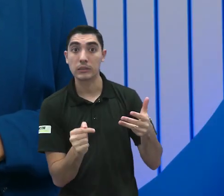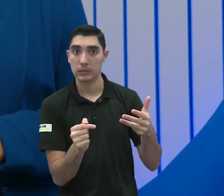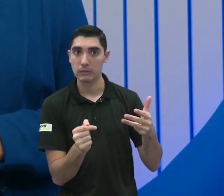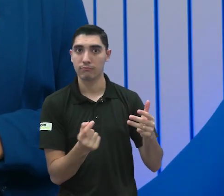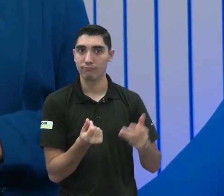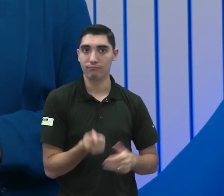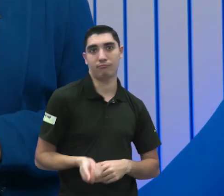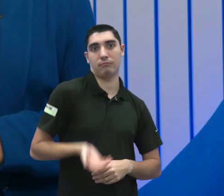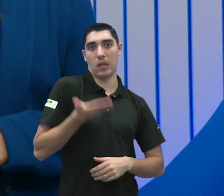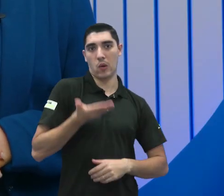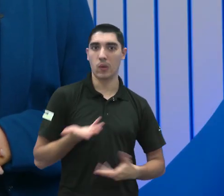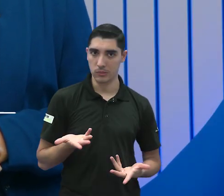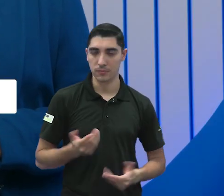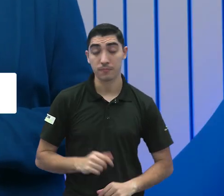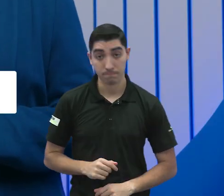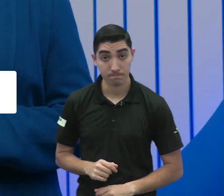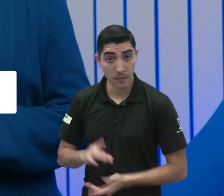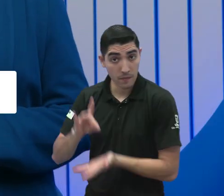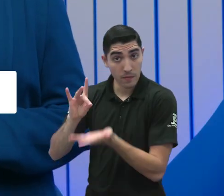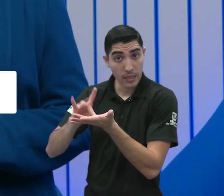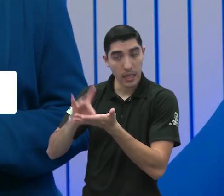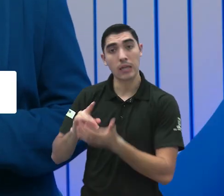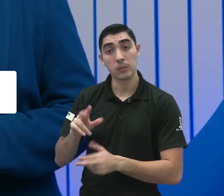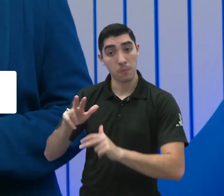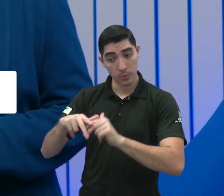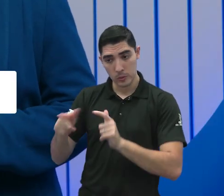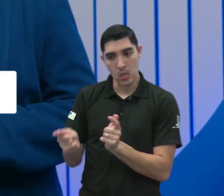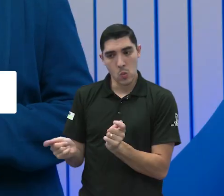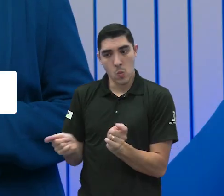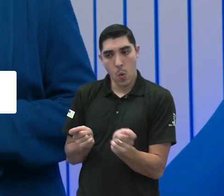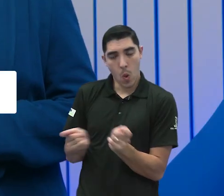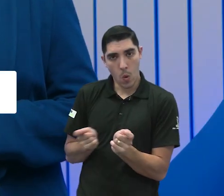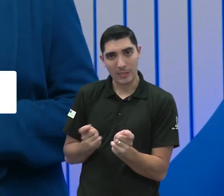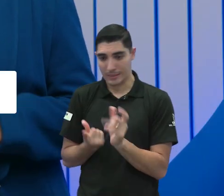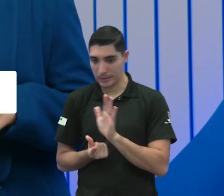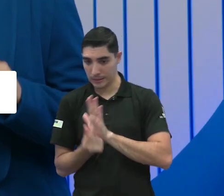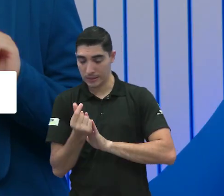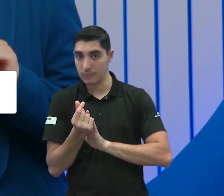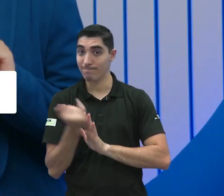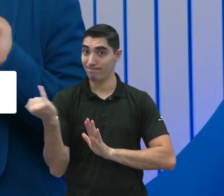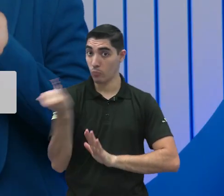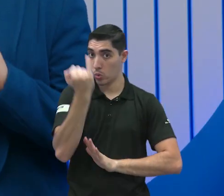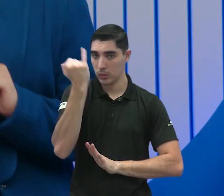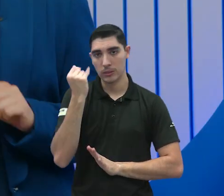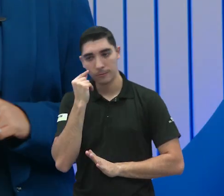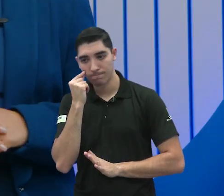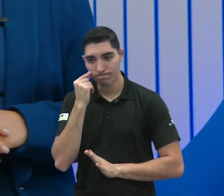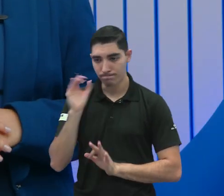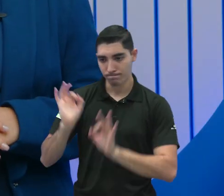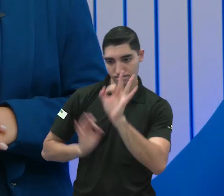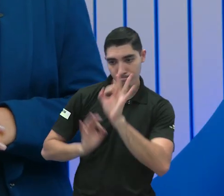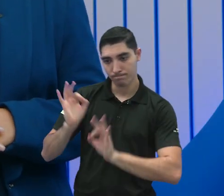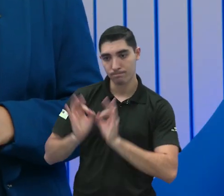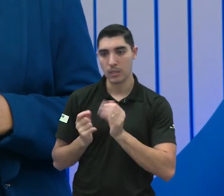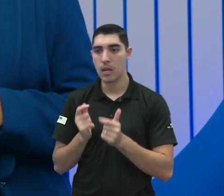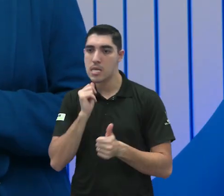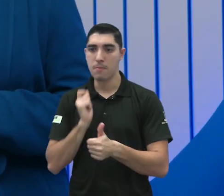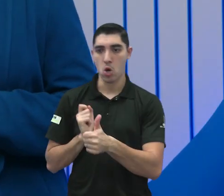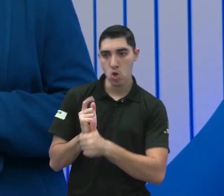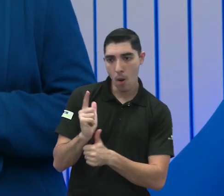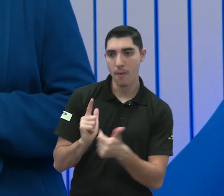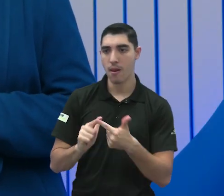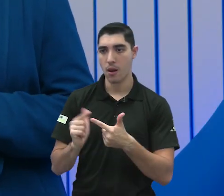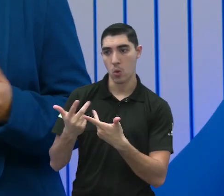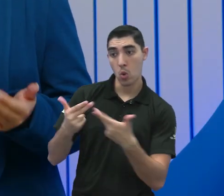pesam mais no orçamento. Verdade, nesse cenário, o controle do orçamento doméstico ganha um papel fundamental. Planejar